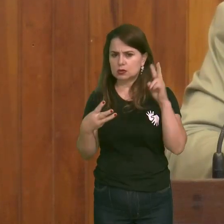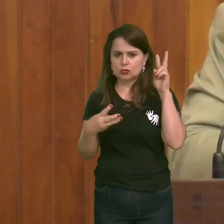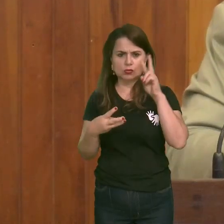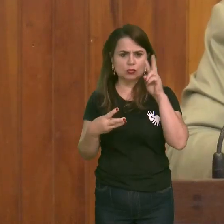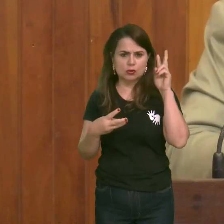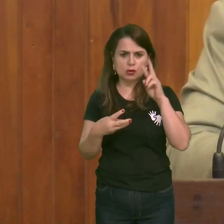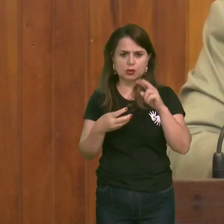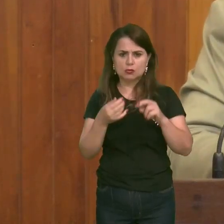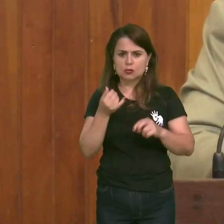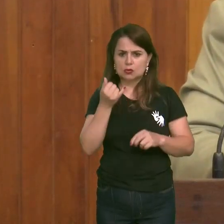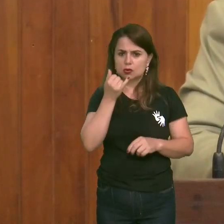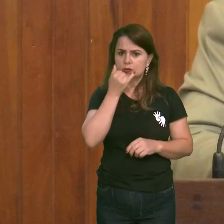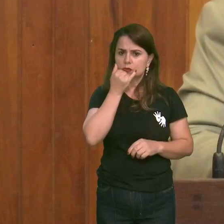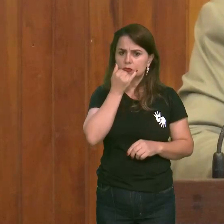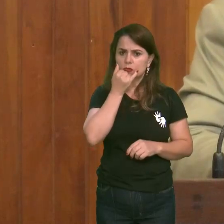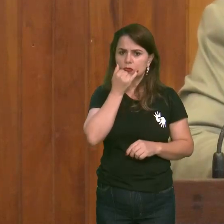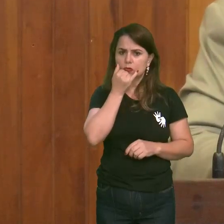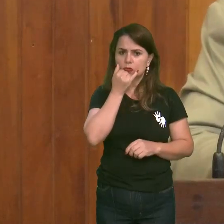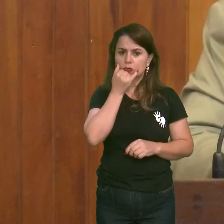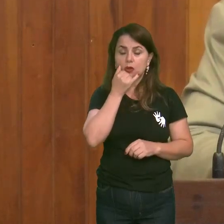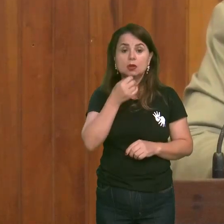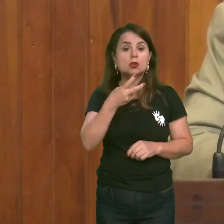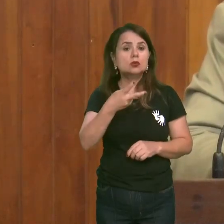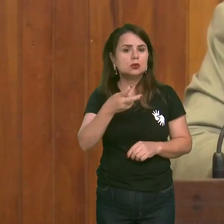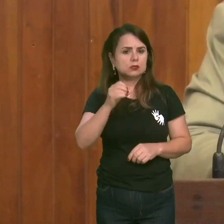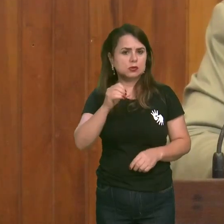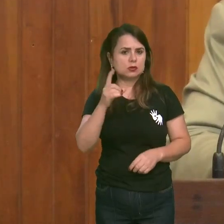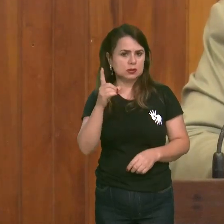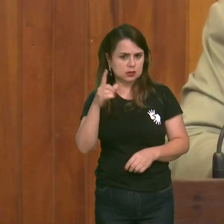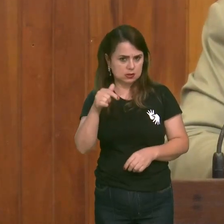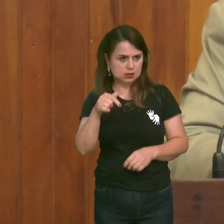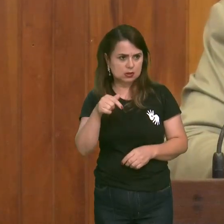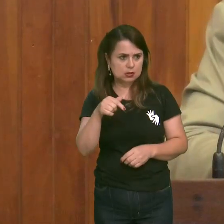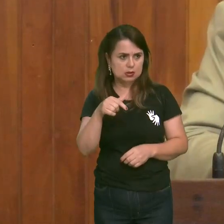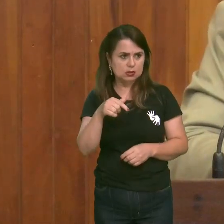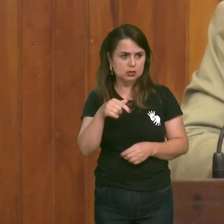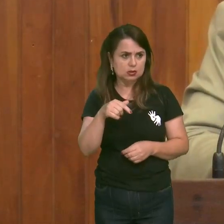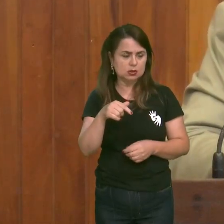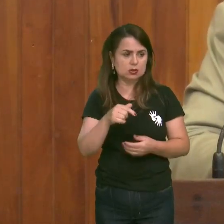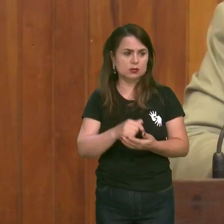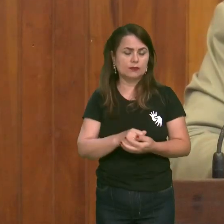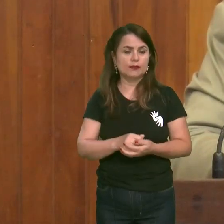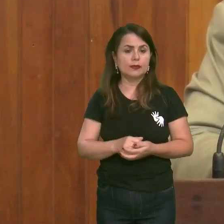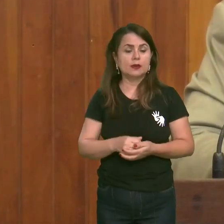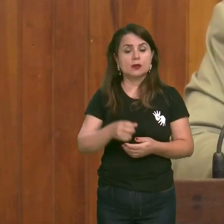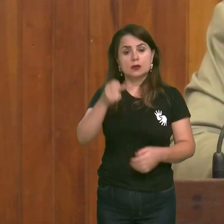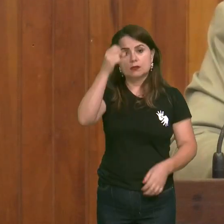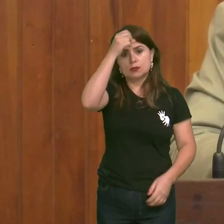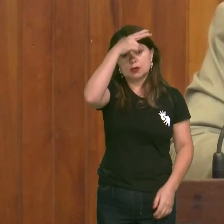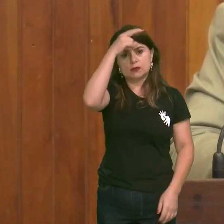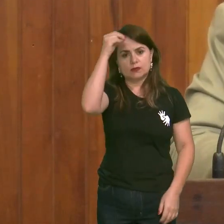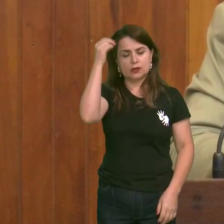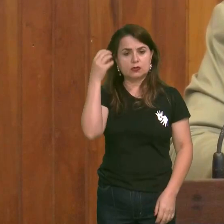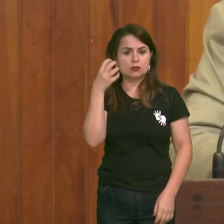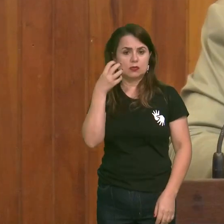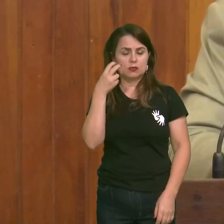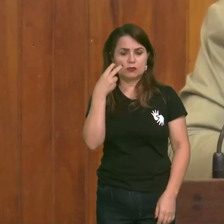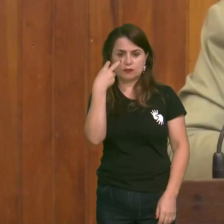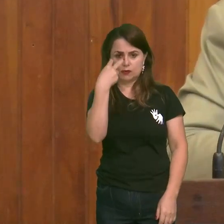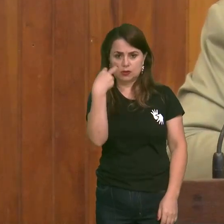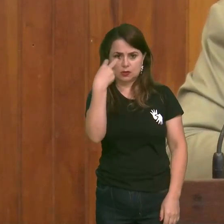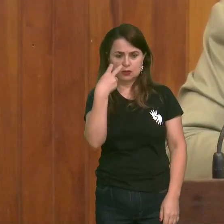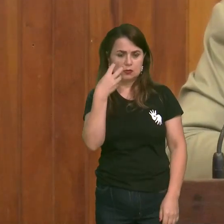não perdão em 2017 quando o ex-prefeito Vinícius camarinha